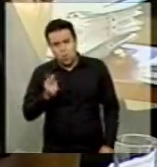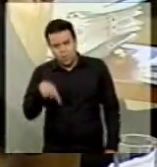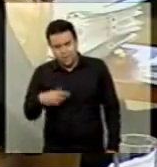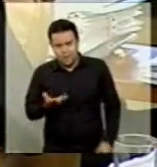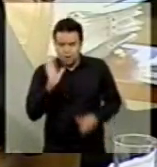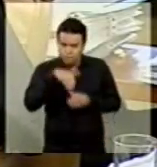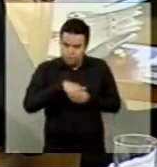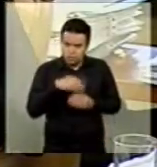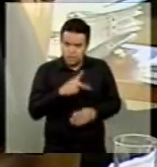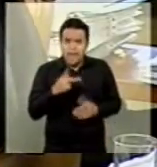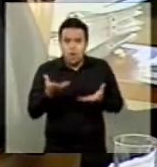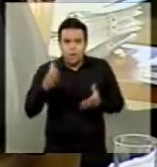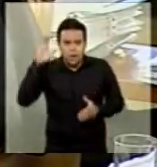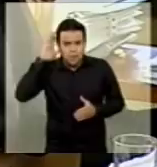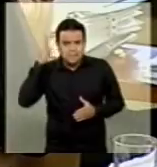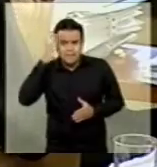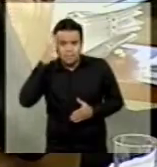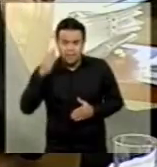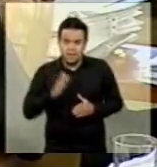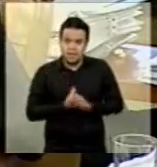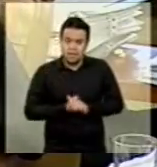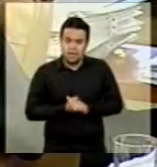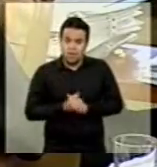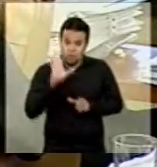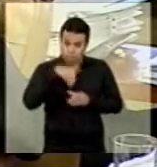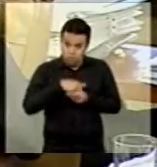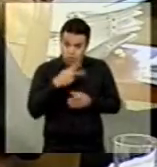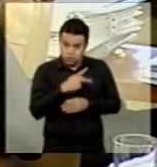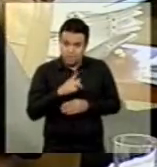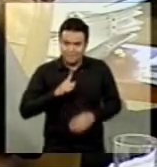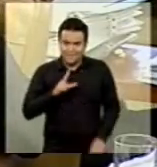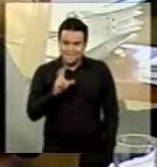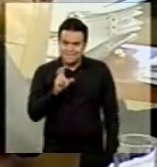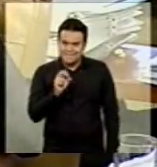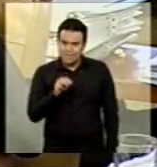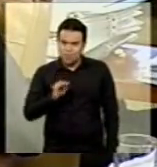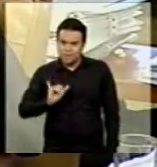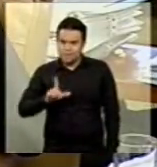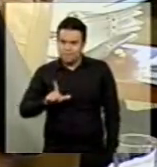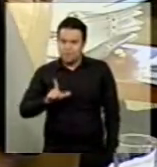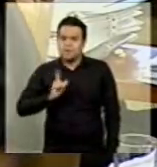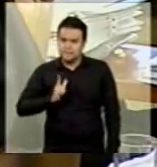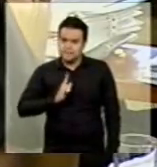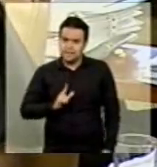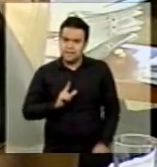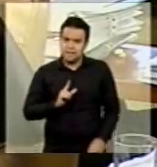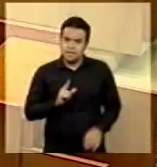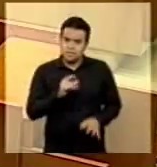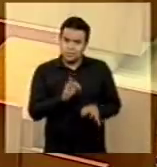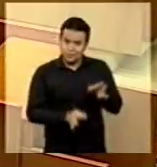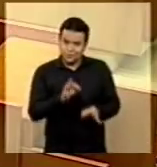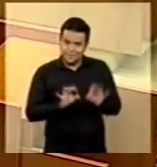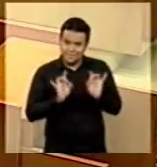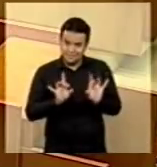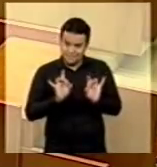Vossa Excelência, eu quero ouvir isso, o voto de Vossa Excelência acaba com esses 50, mais de 50 mil casos de foro de prerrogativa de função? O